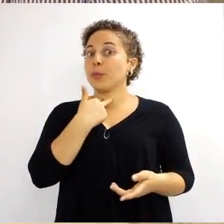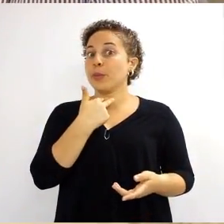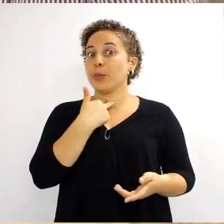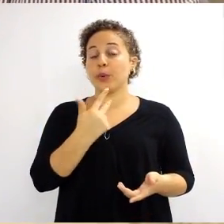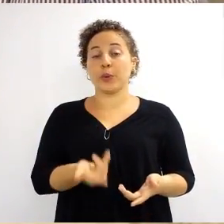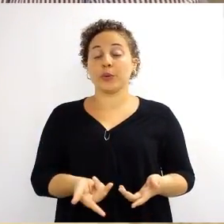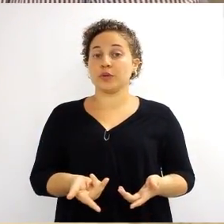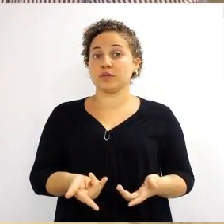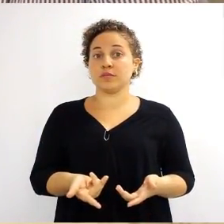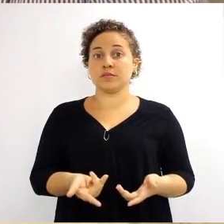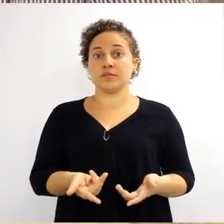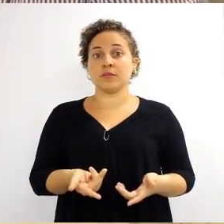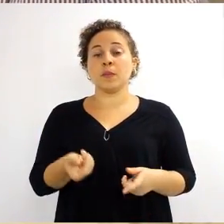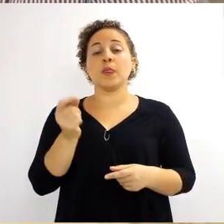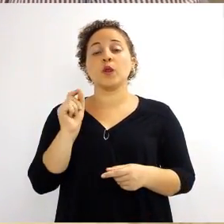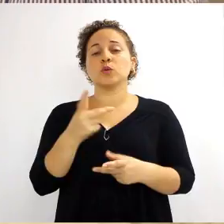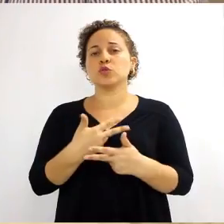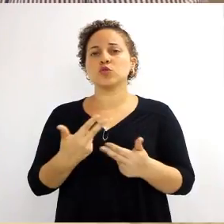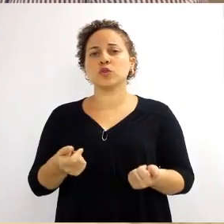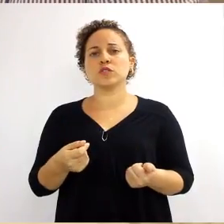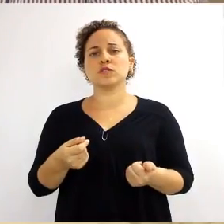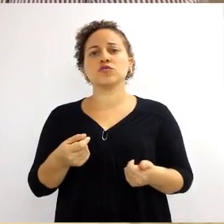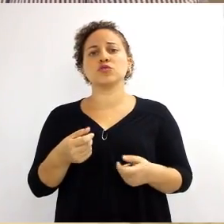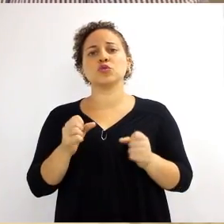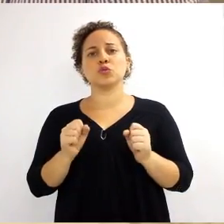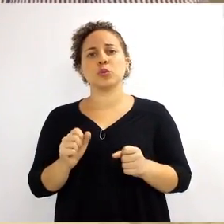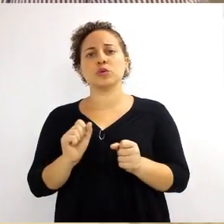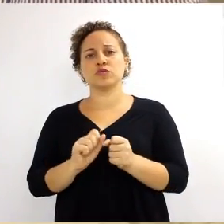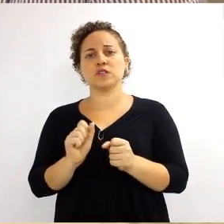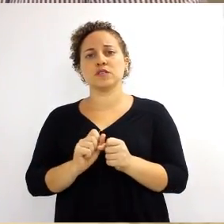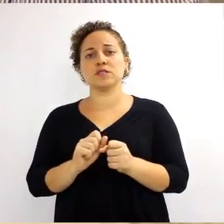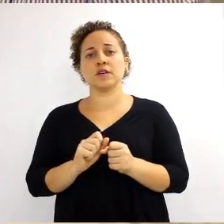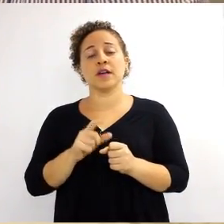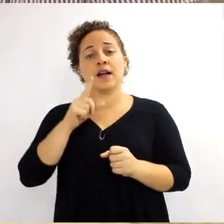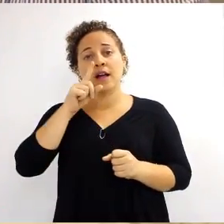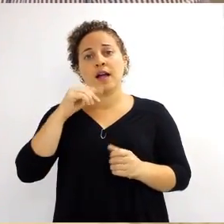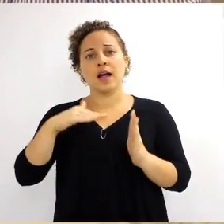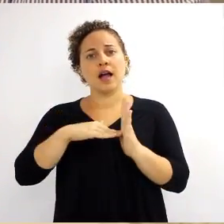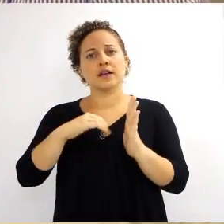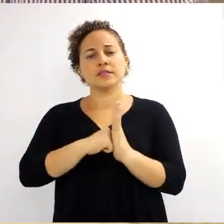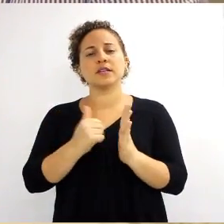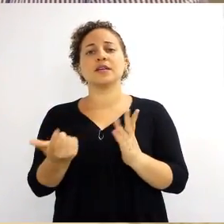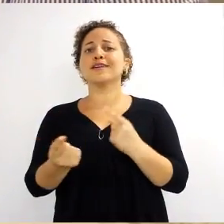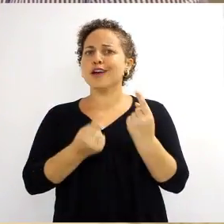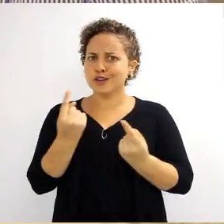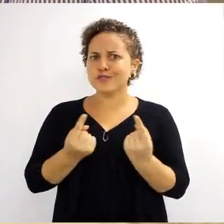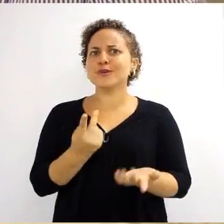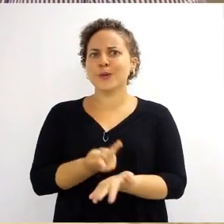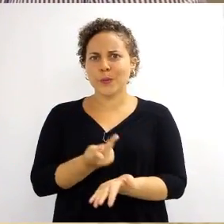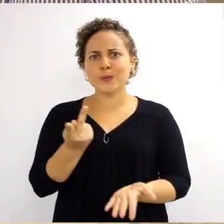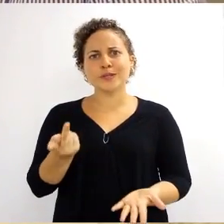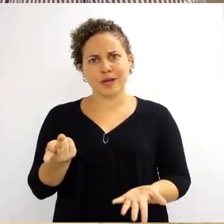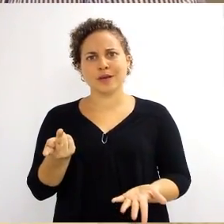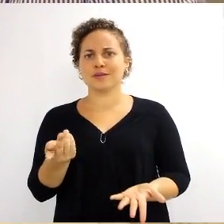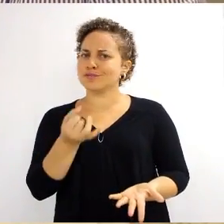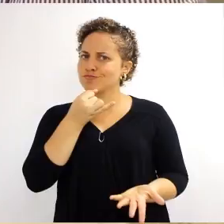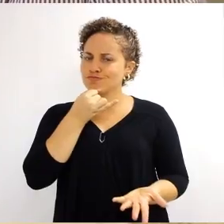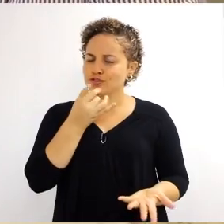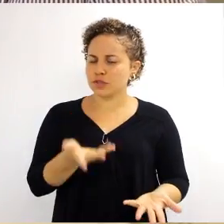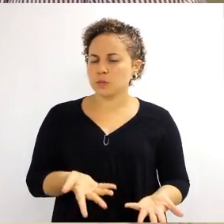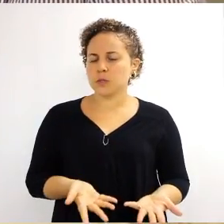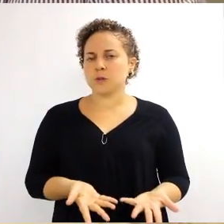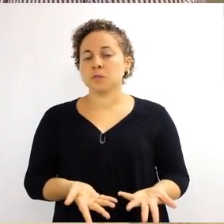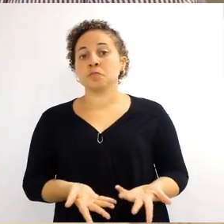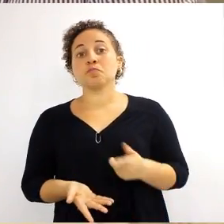aí que nós fazemos para que não haja nenhum acidente. E de vez em quando acontece. De vez em quando acontece, infelizmente.